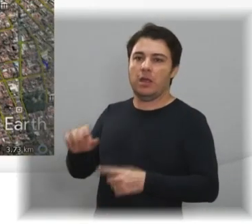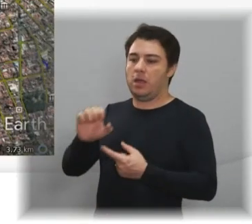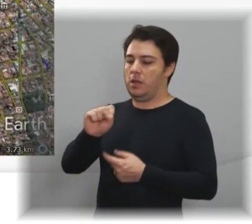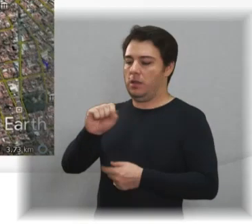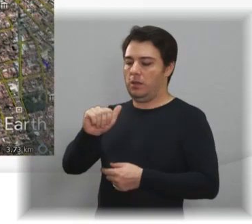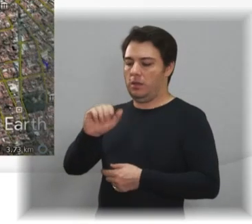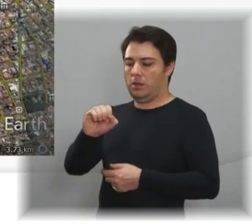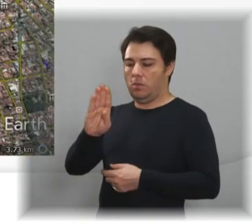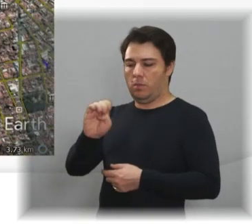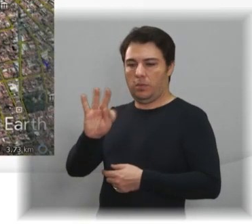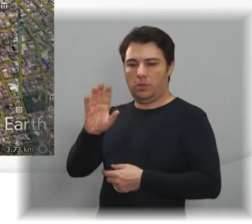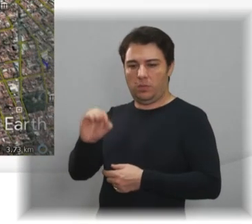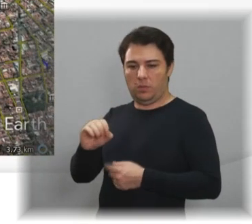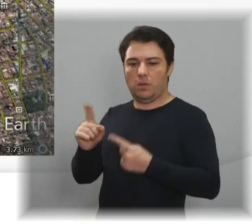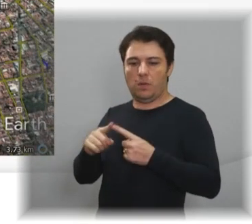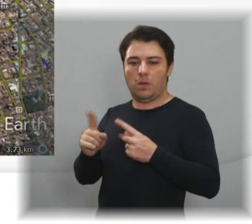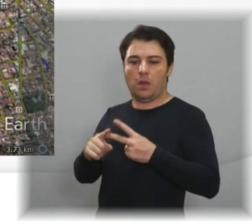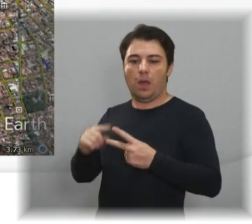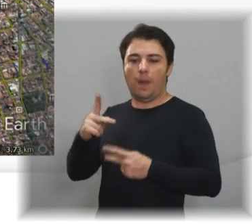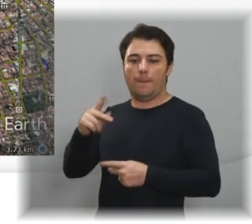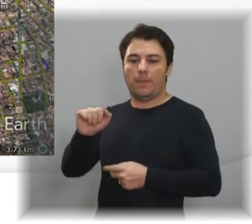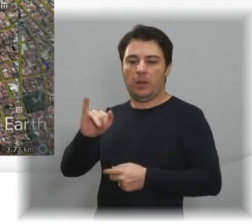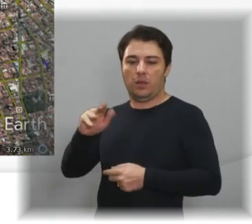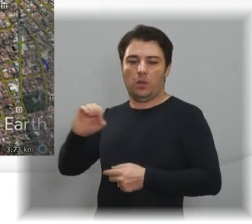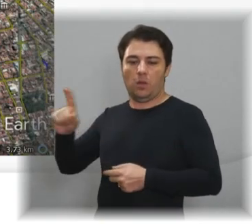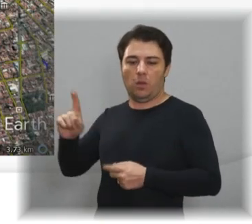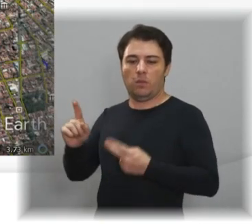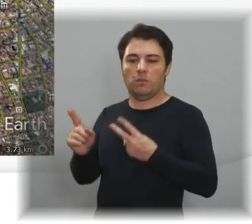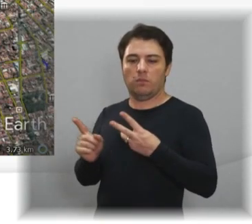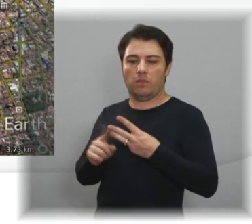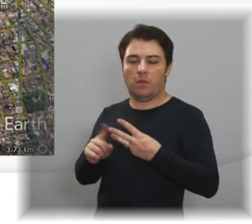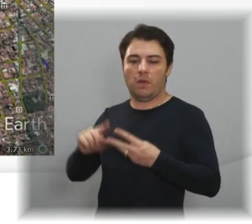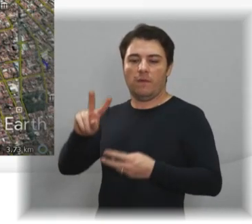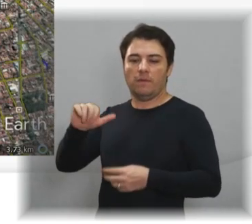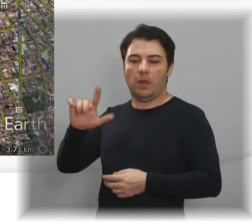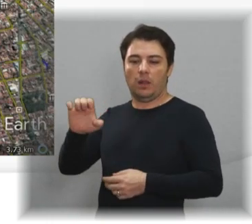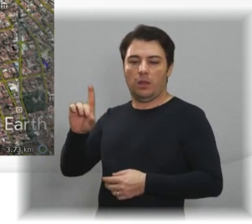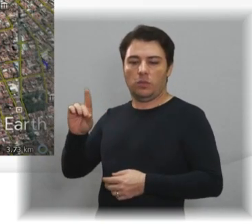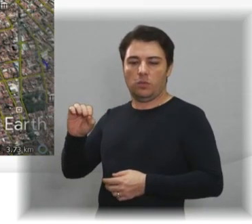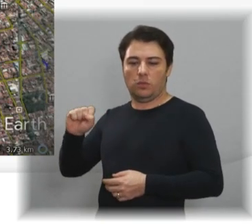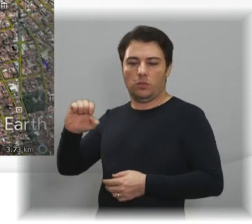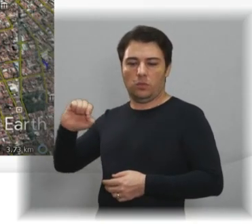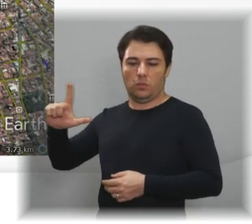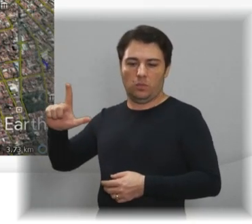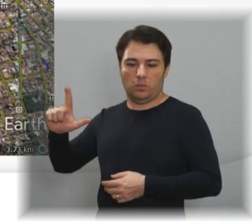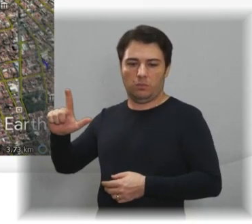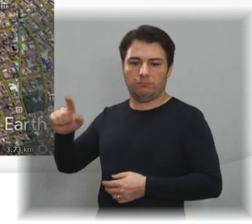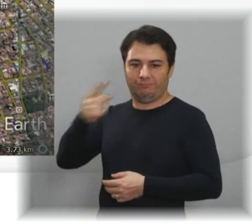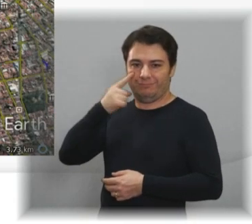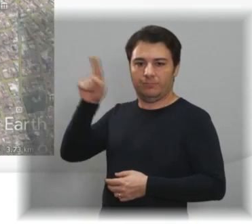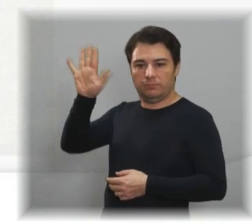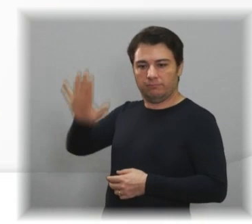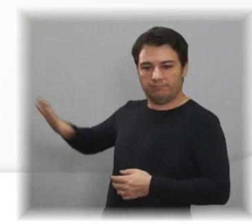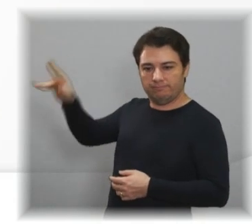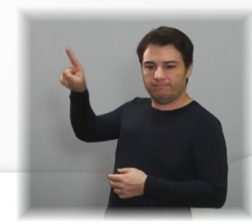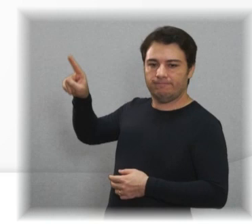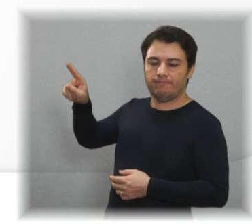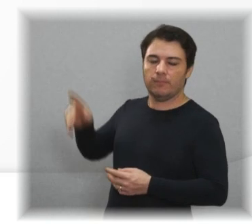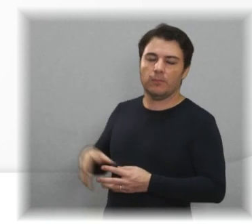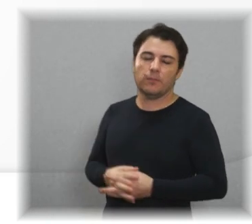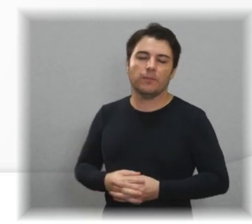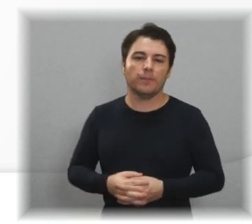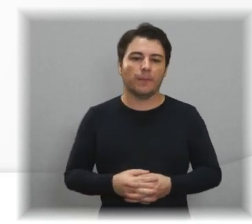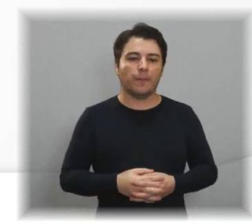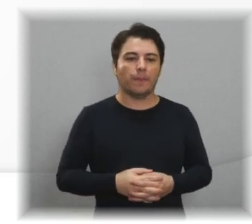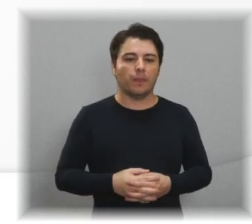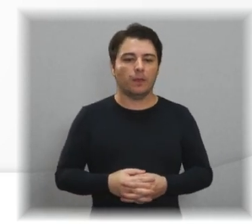é Estância das Rosas Vale do Sol e Cambuí faz só para vocês poder se situar aí no mapa pode passar o favor Oi